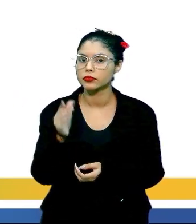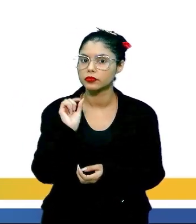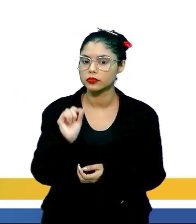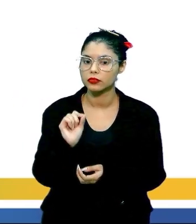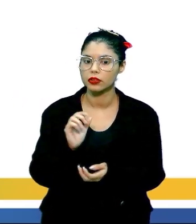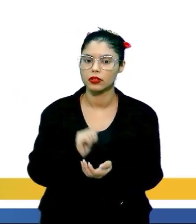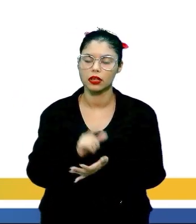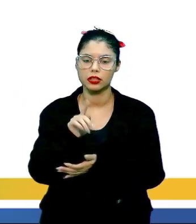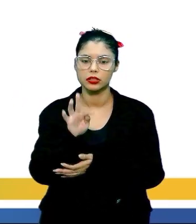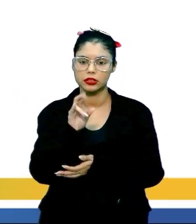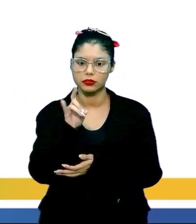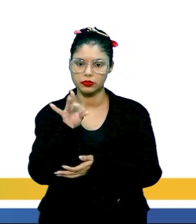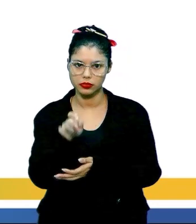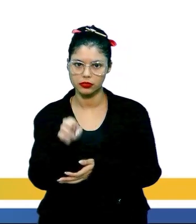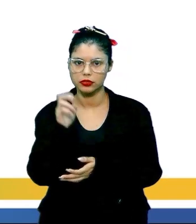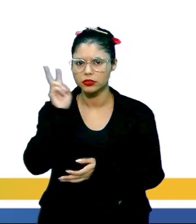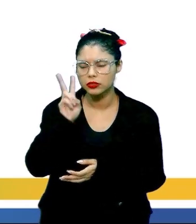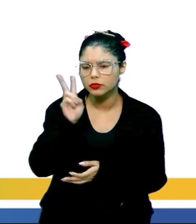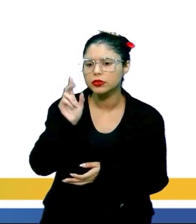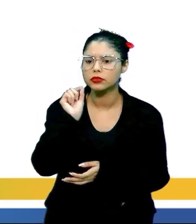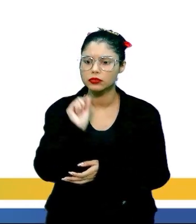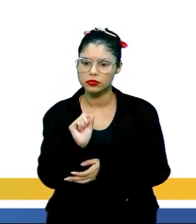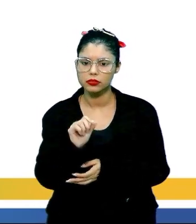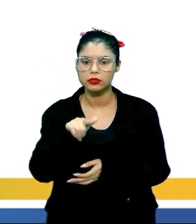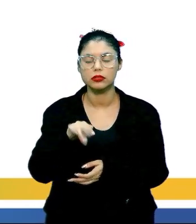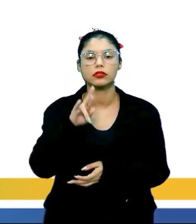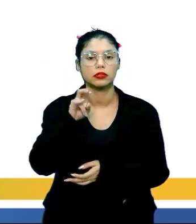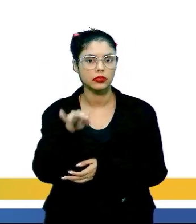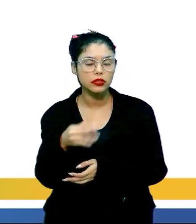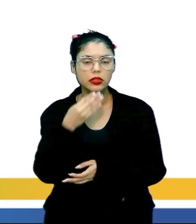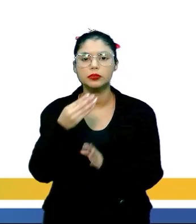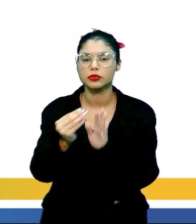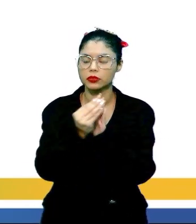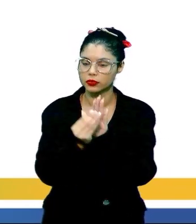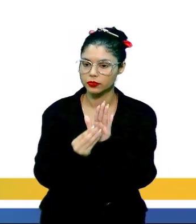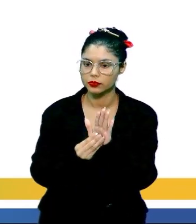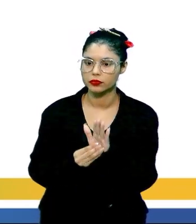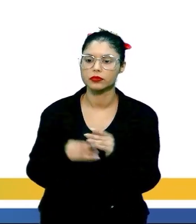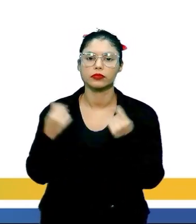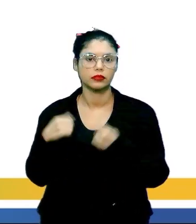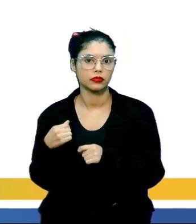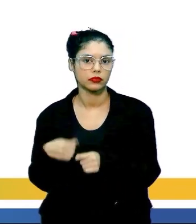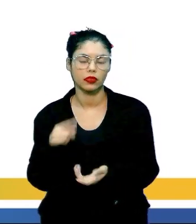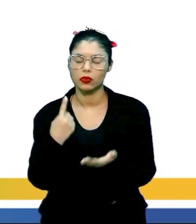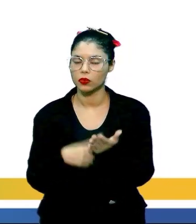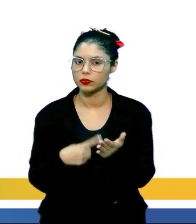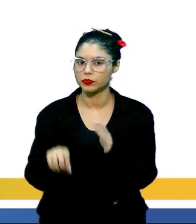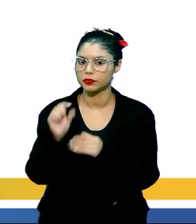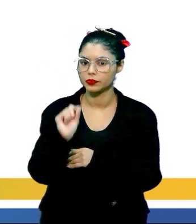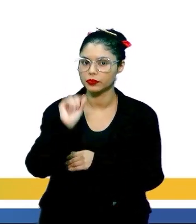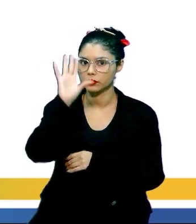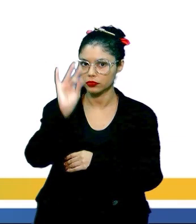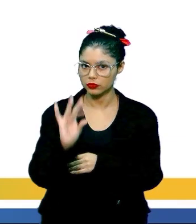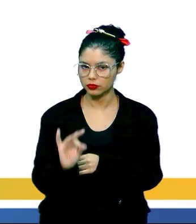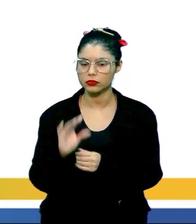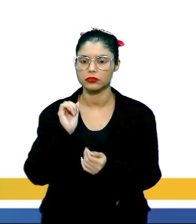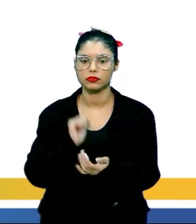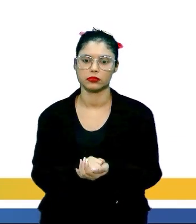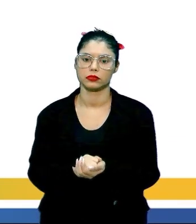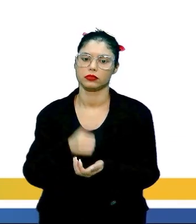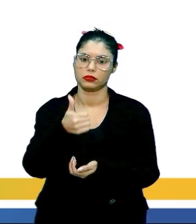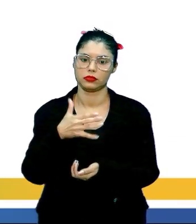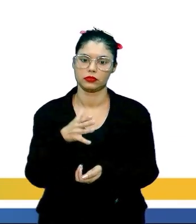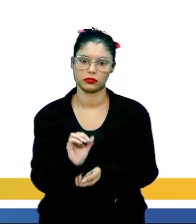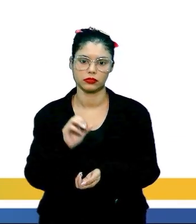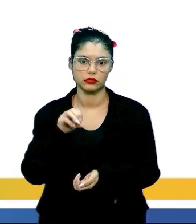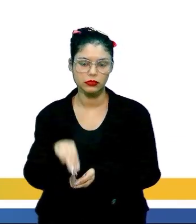em gravidade. Temos que lembrar que a gravidade que está sendo dada, devemos considerar como sendo cada gravidade 10